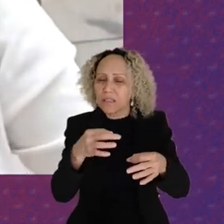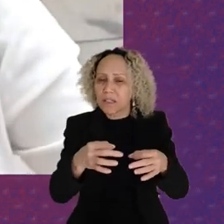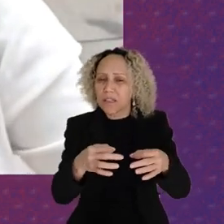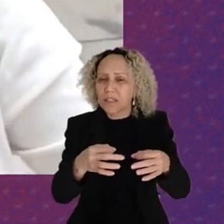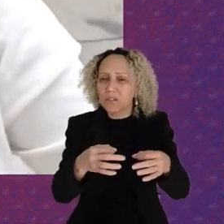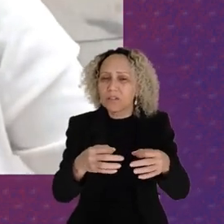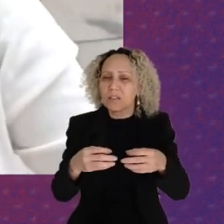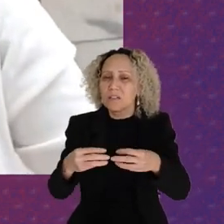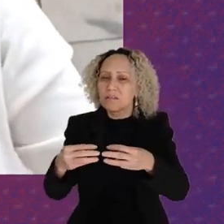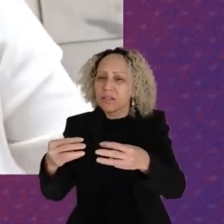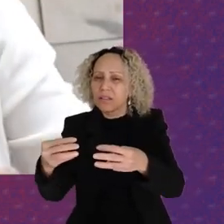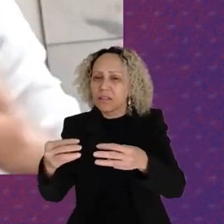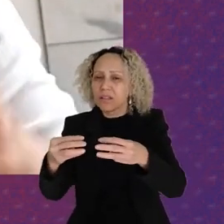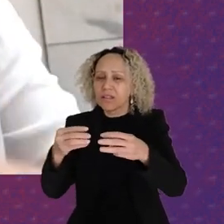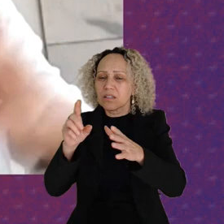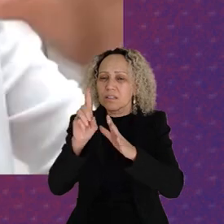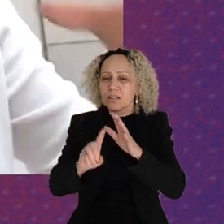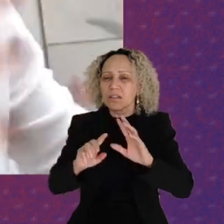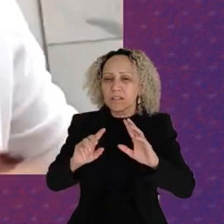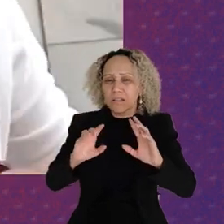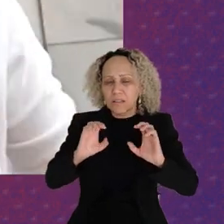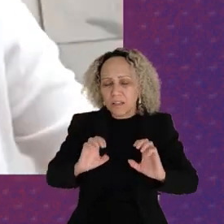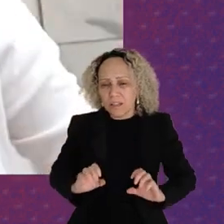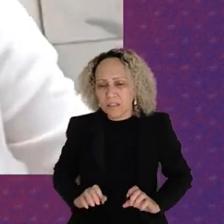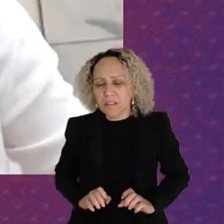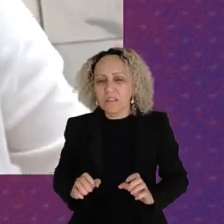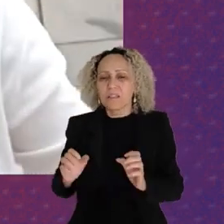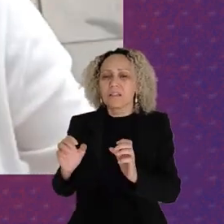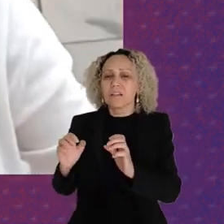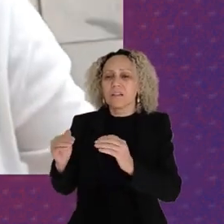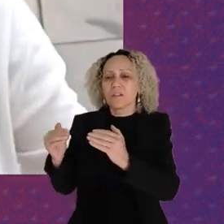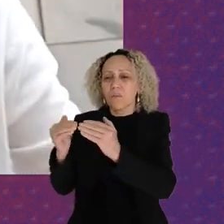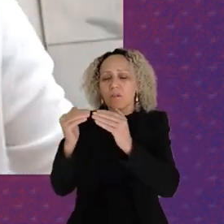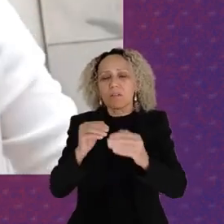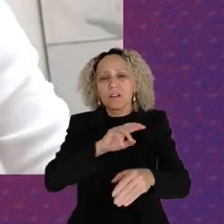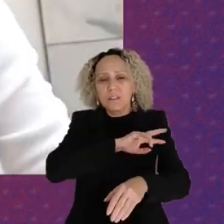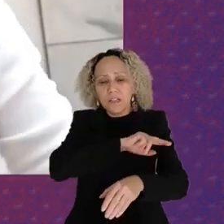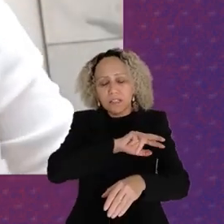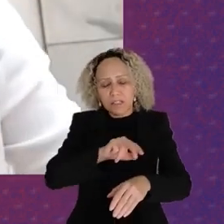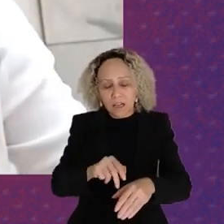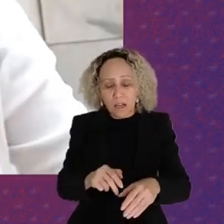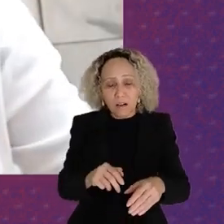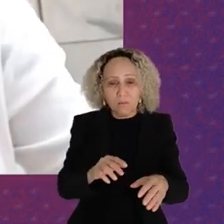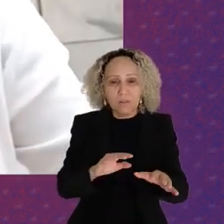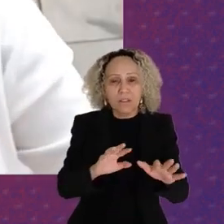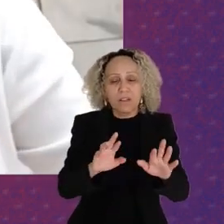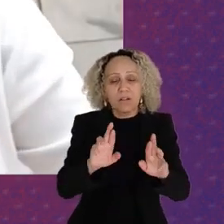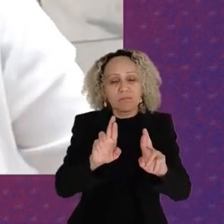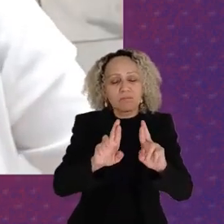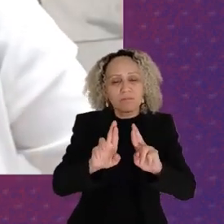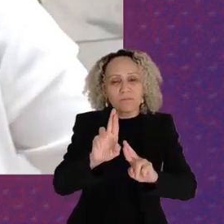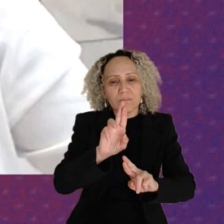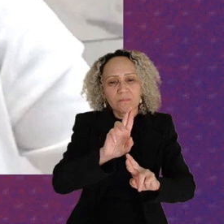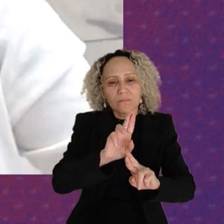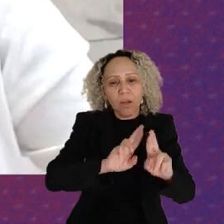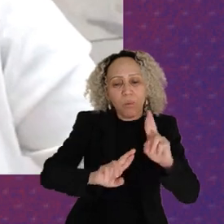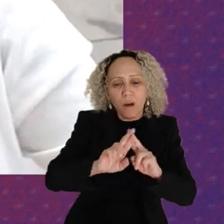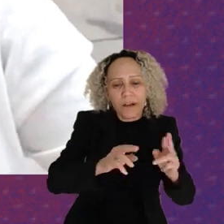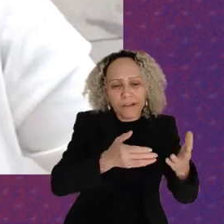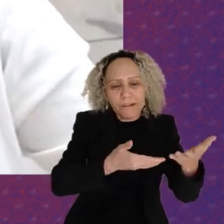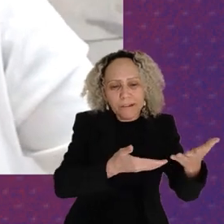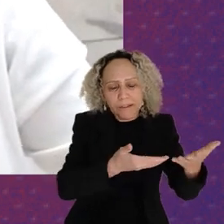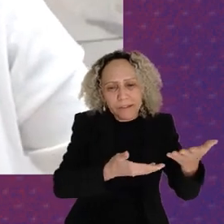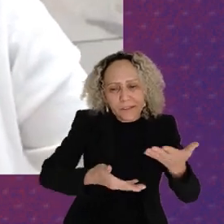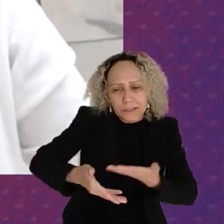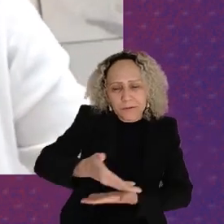Igualdade Racial, que está formulando uma política nacional sobre enfrentamento e prevenção